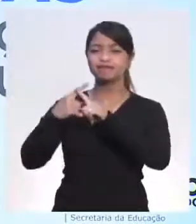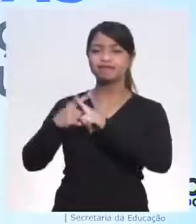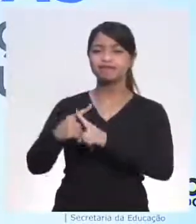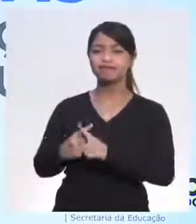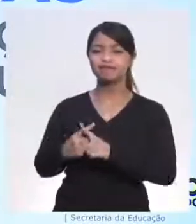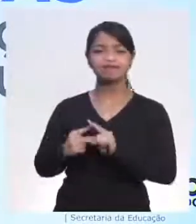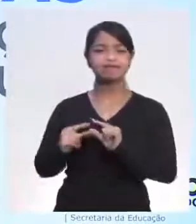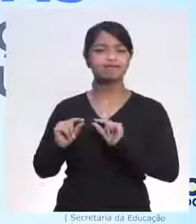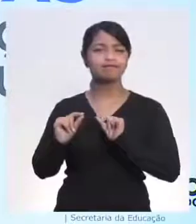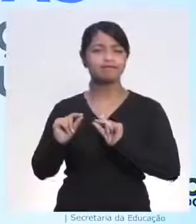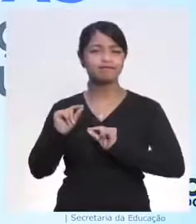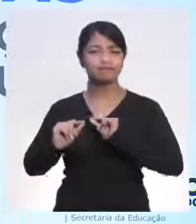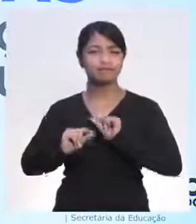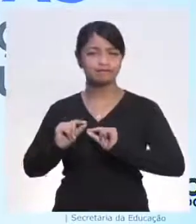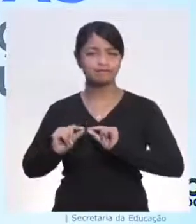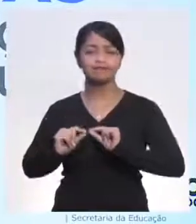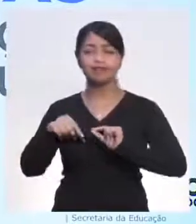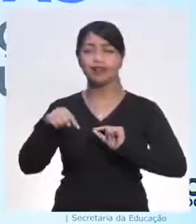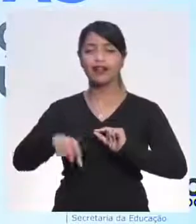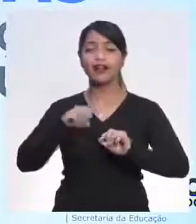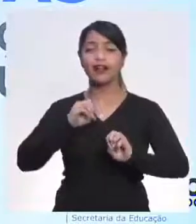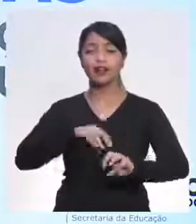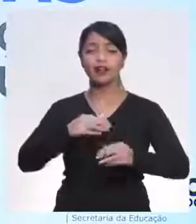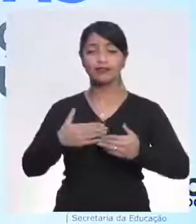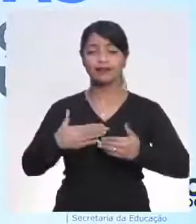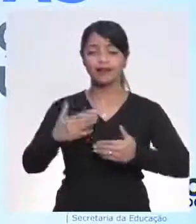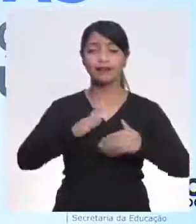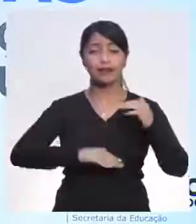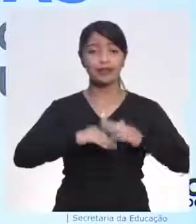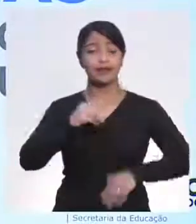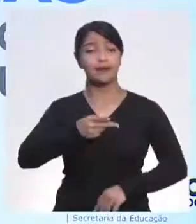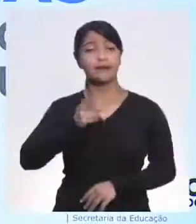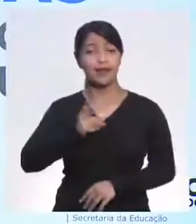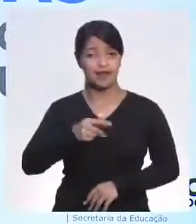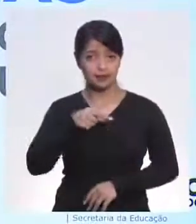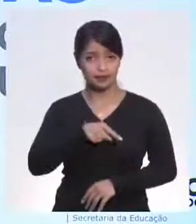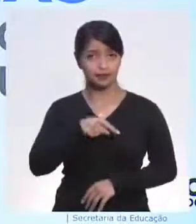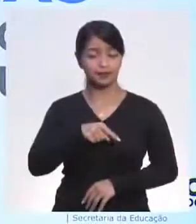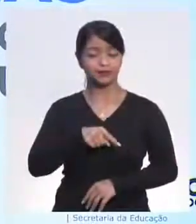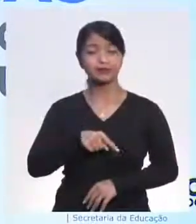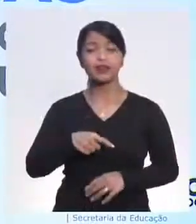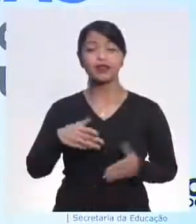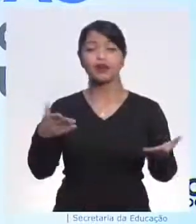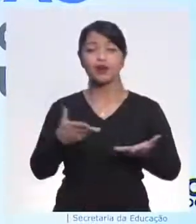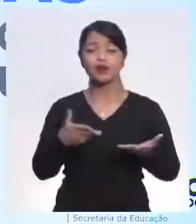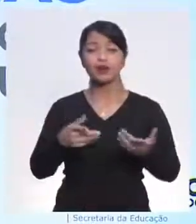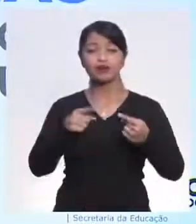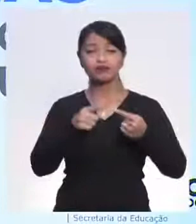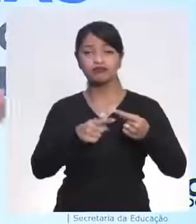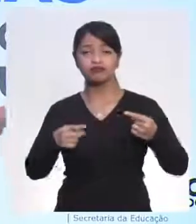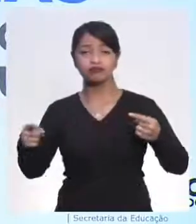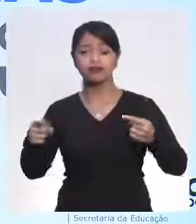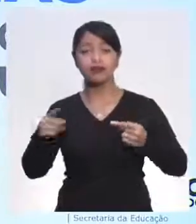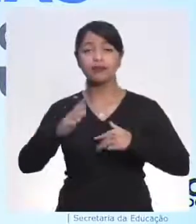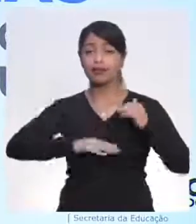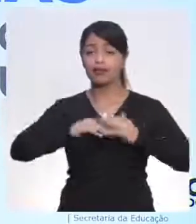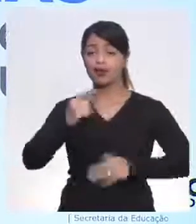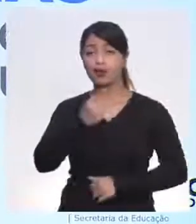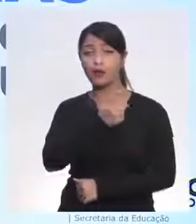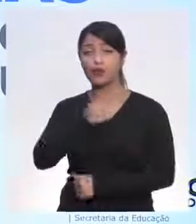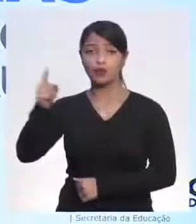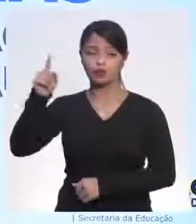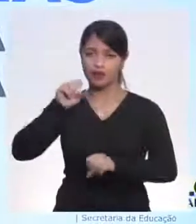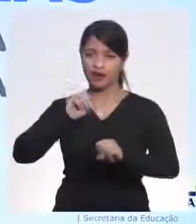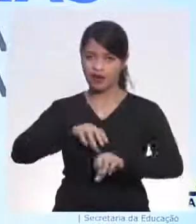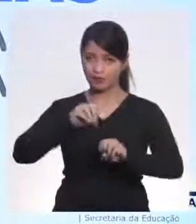ao longo dessa aula, será a mesma habilidade, tá? A última, no caso, a última aula referente a essa habilidade. Para participar,